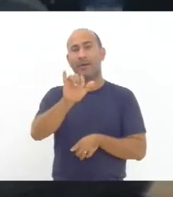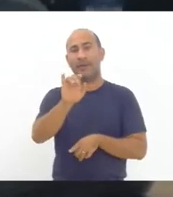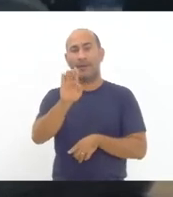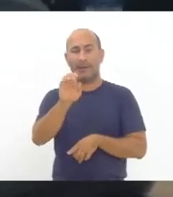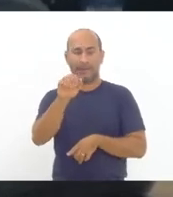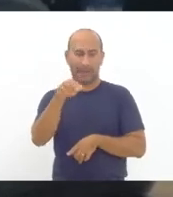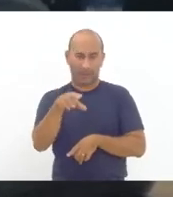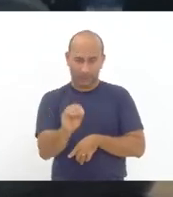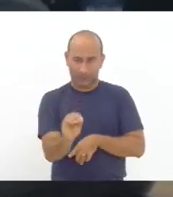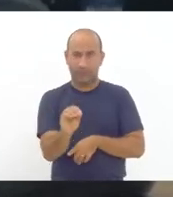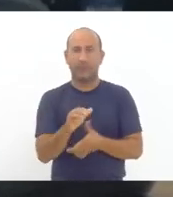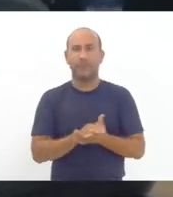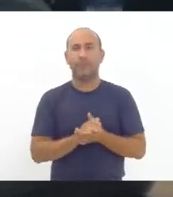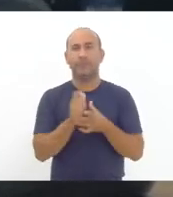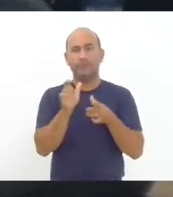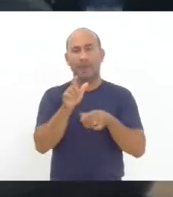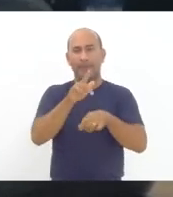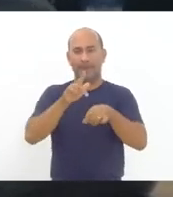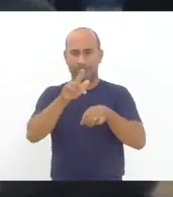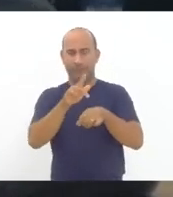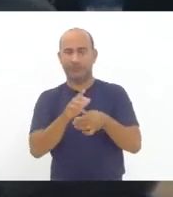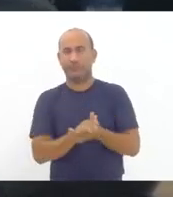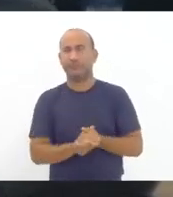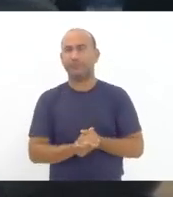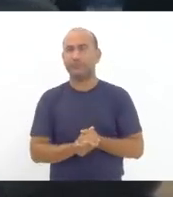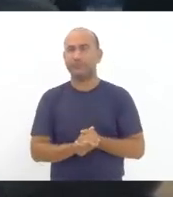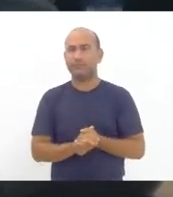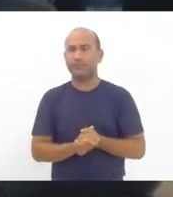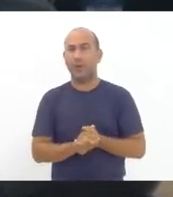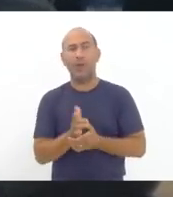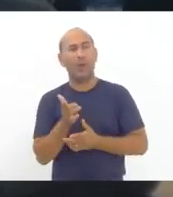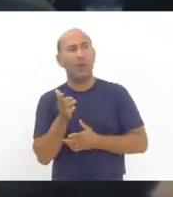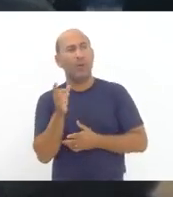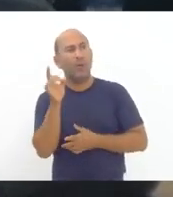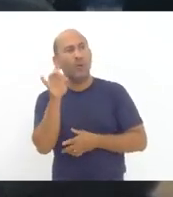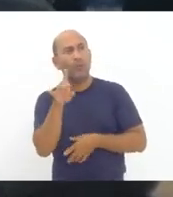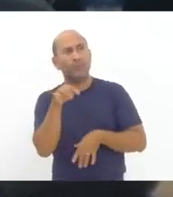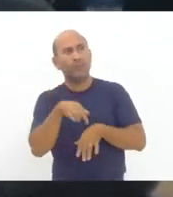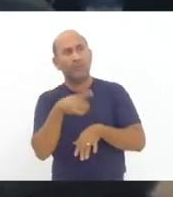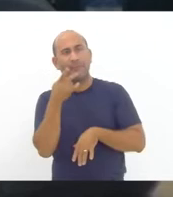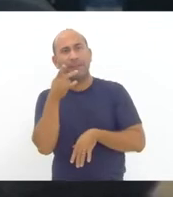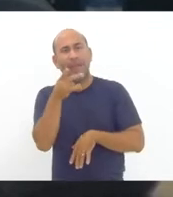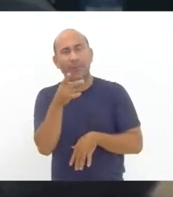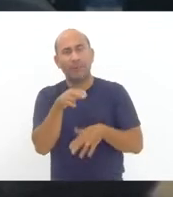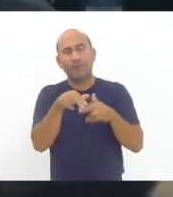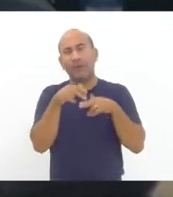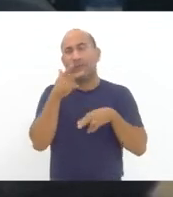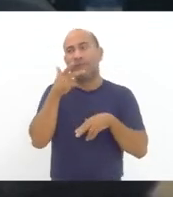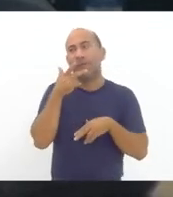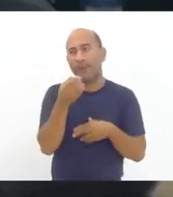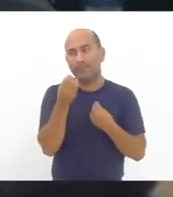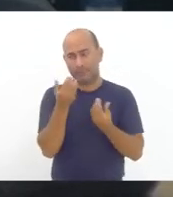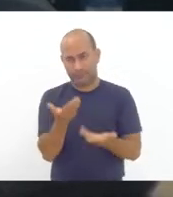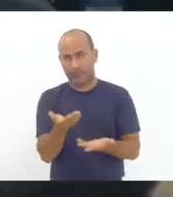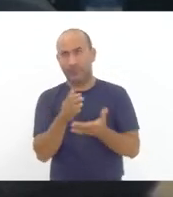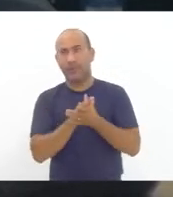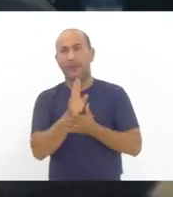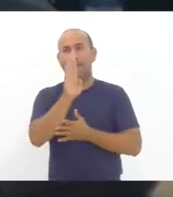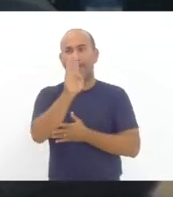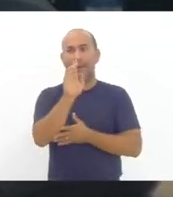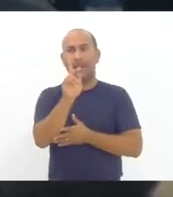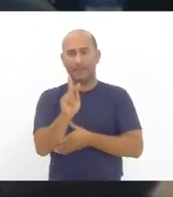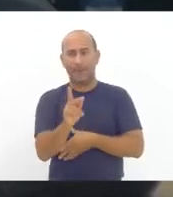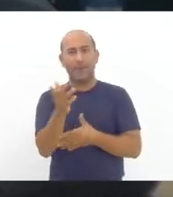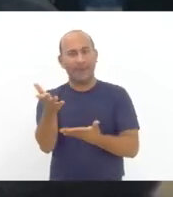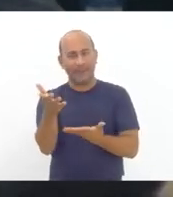com essa área muito grande e último ponto aqui acho que também para não ser não me estender muito aí bap eu quero que você